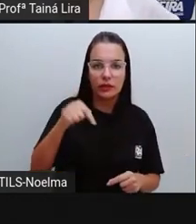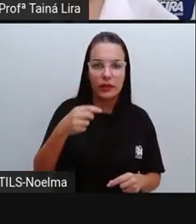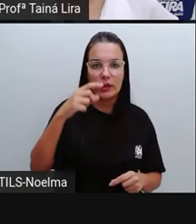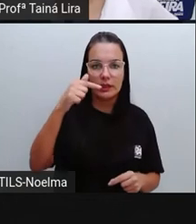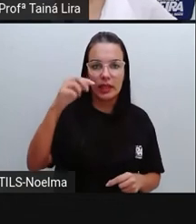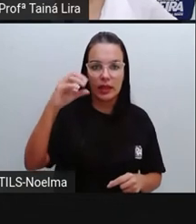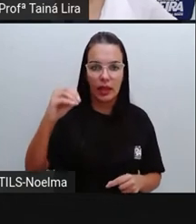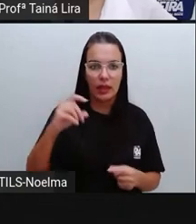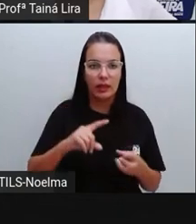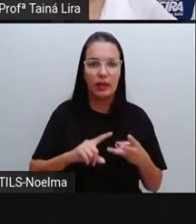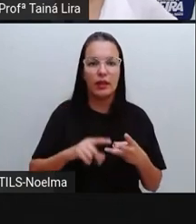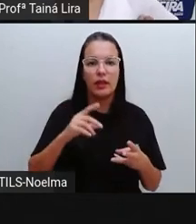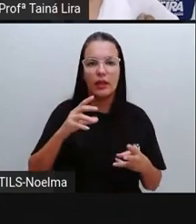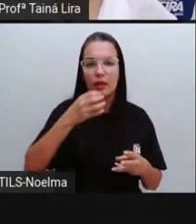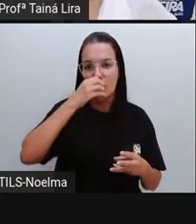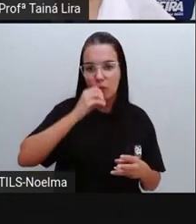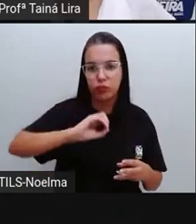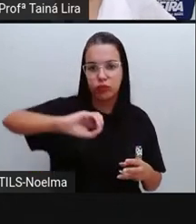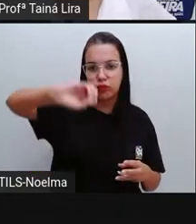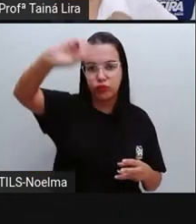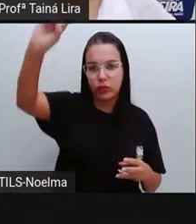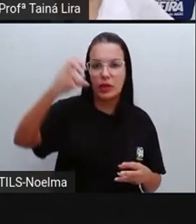2,70 metros. O elefante,